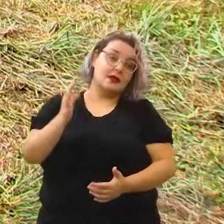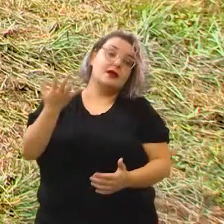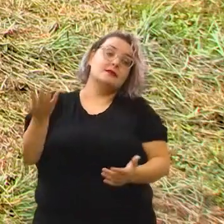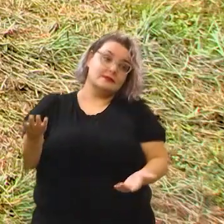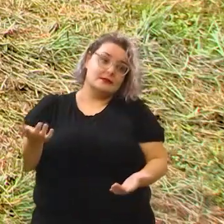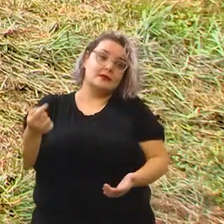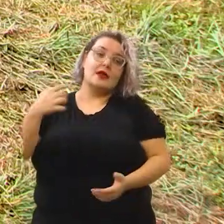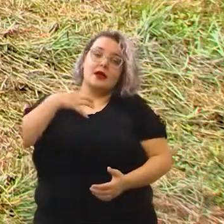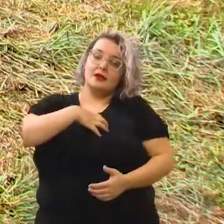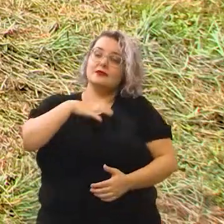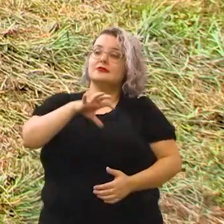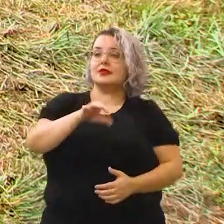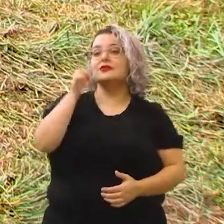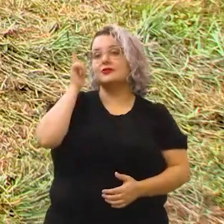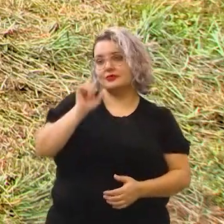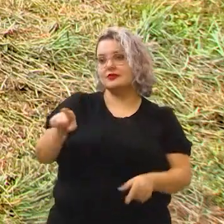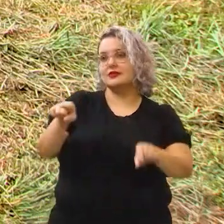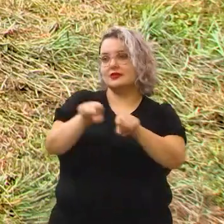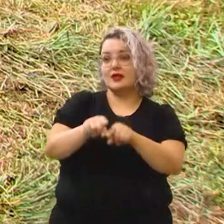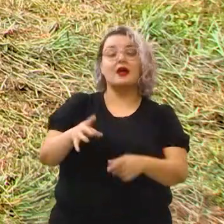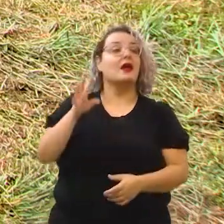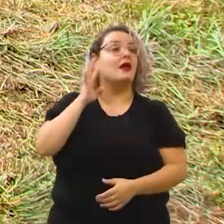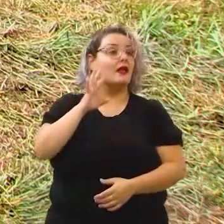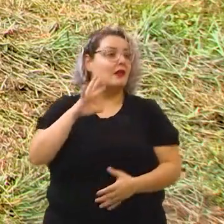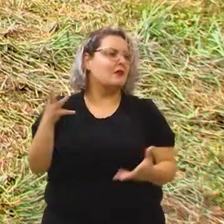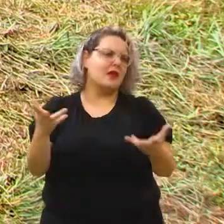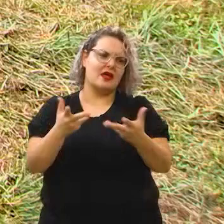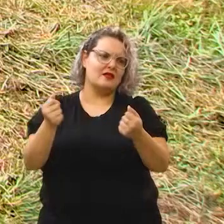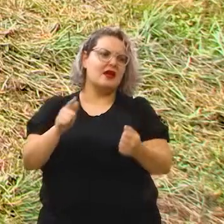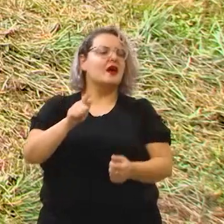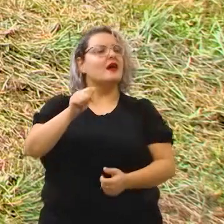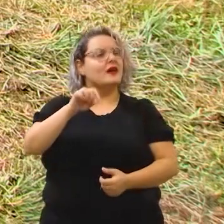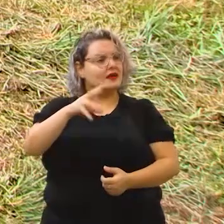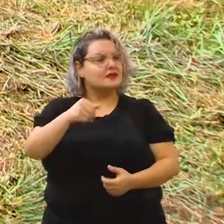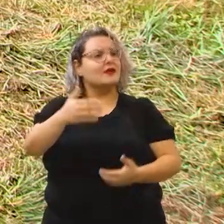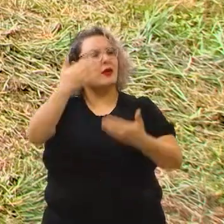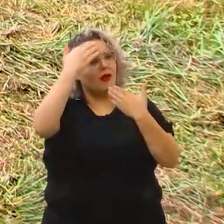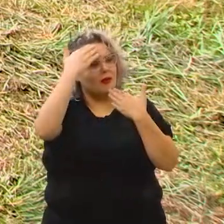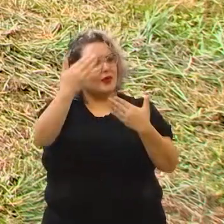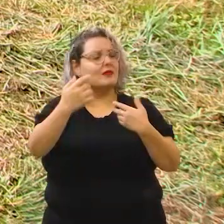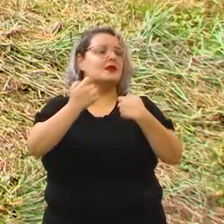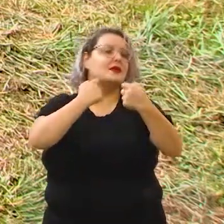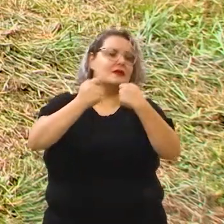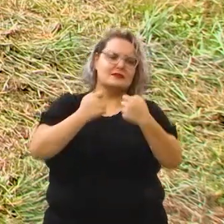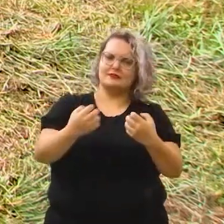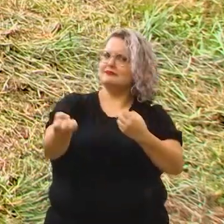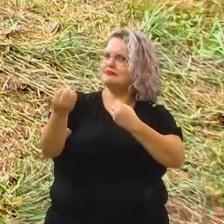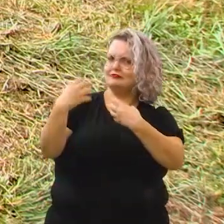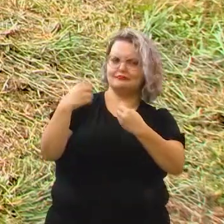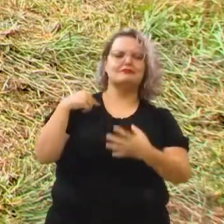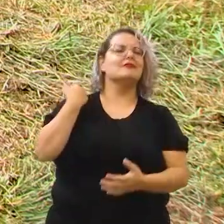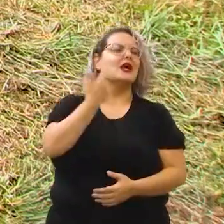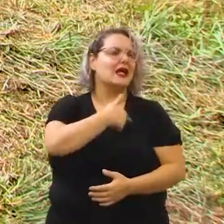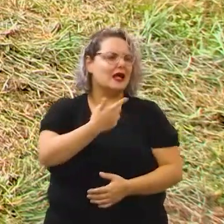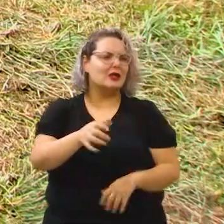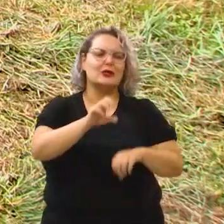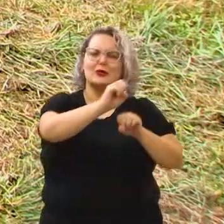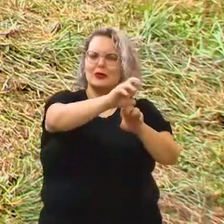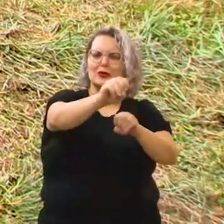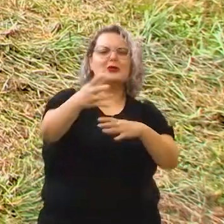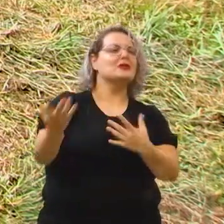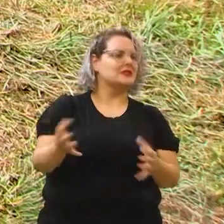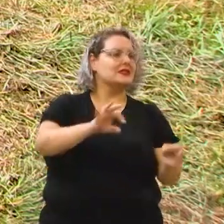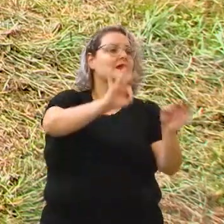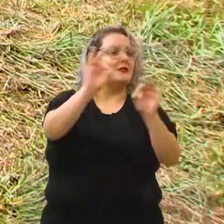se acontecer, é uma forma da gente resistir também. Que beleza, maravilha. Ô Gastão, muito obrigado aí pela sua entrevista. Foi uma aula aqui para o pessoal